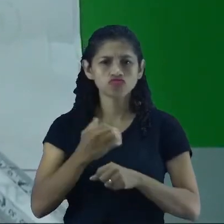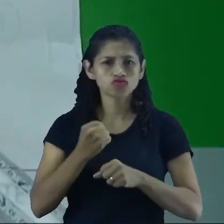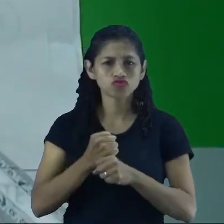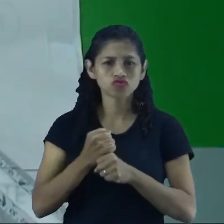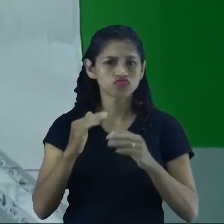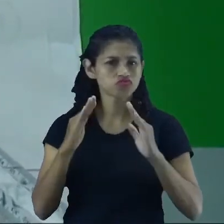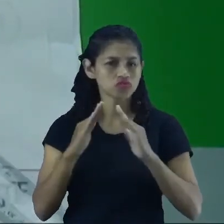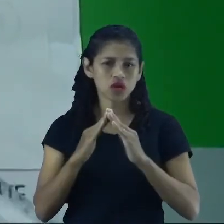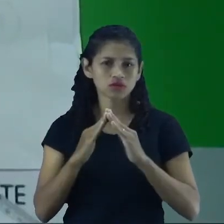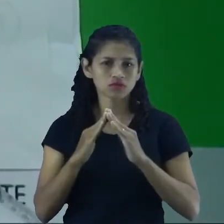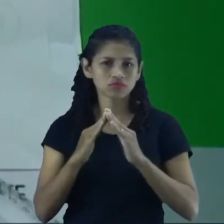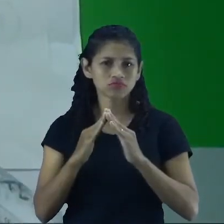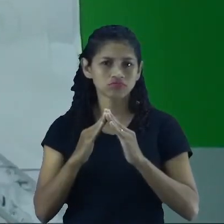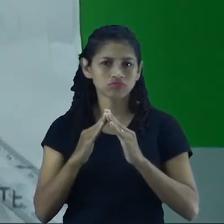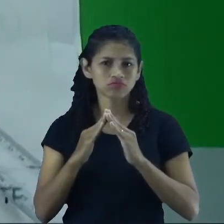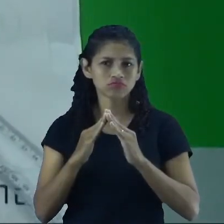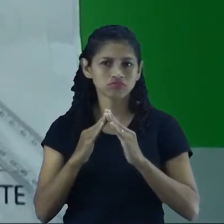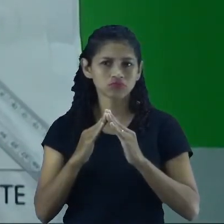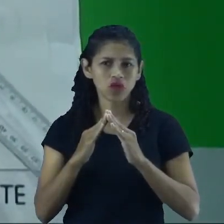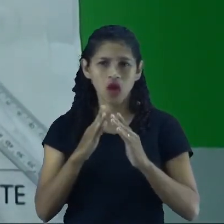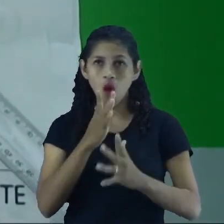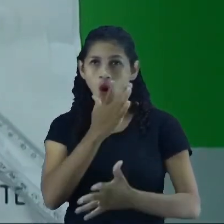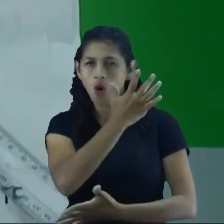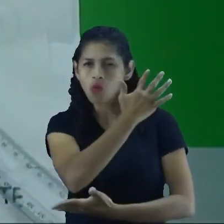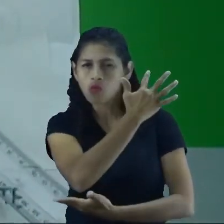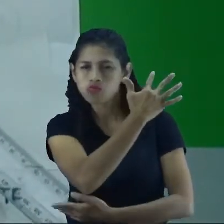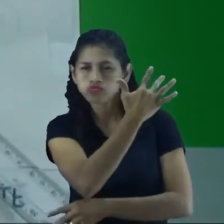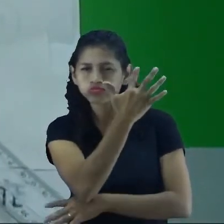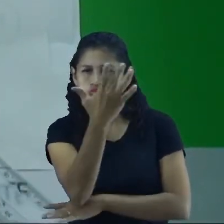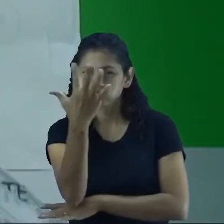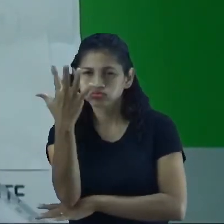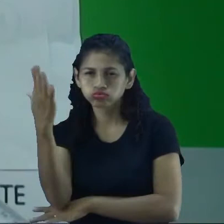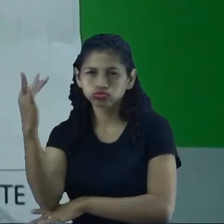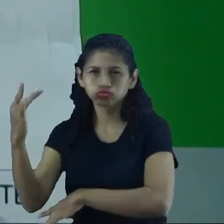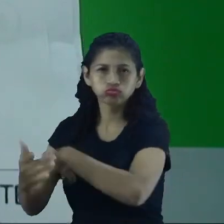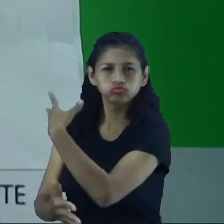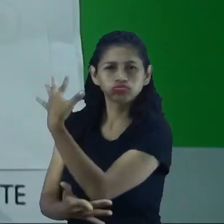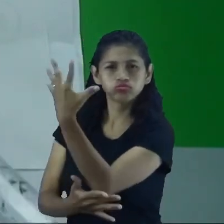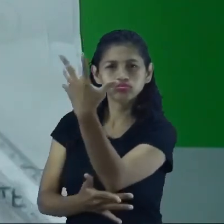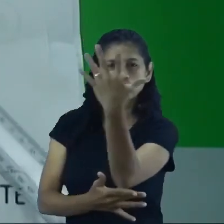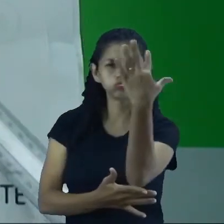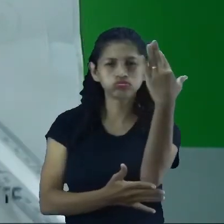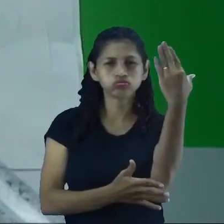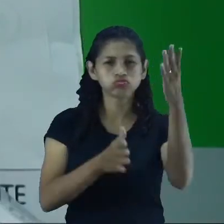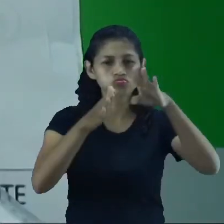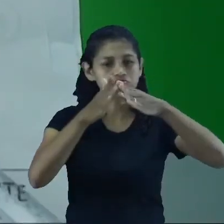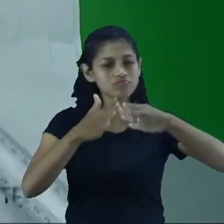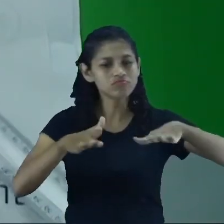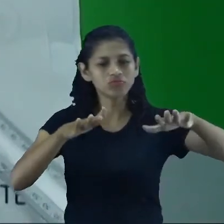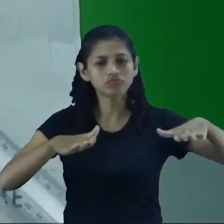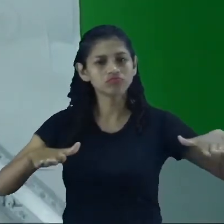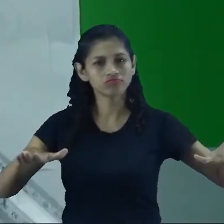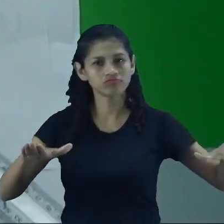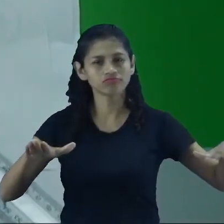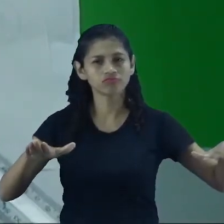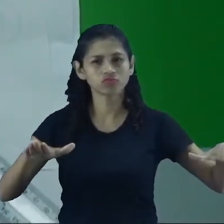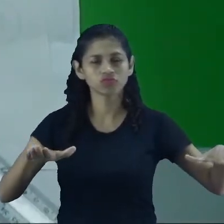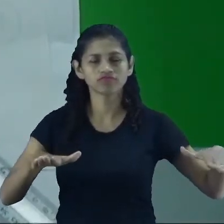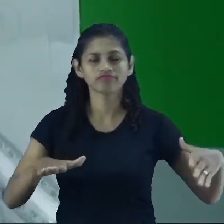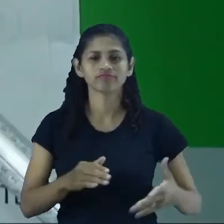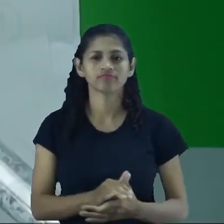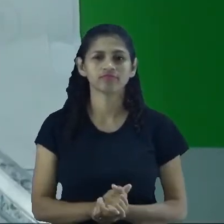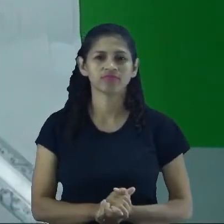casa, né? E aí tem bastante árvores ainda, tem o mar, tem bastante elementos da